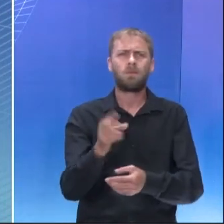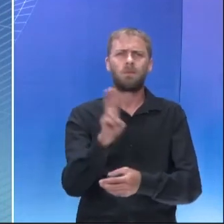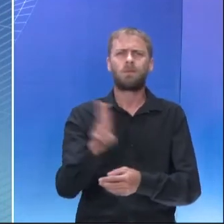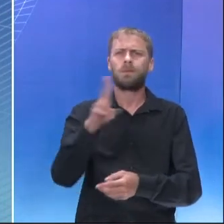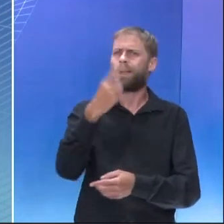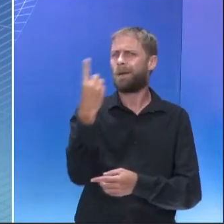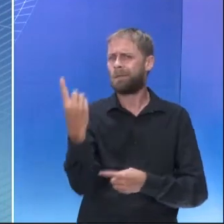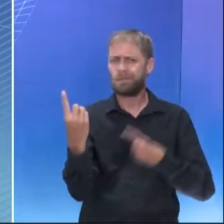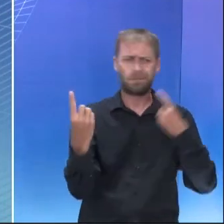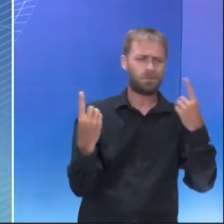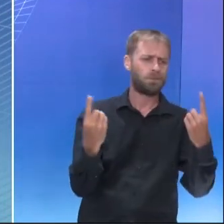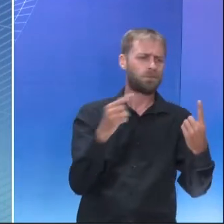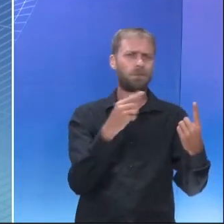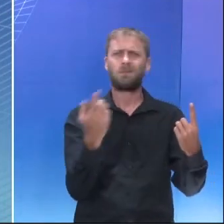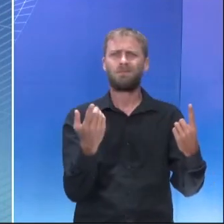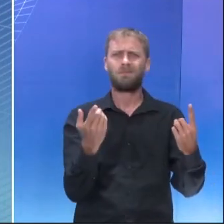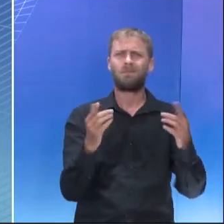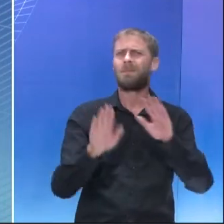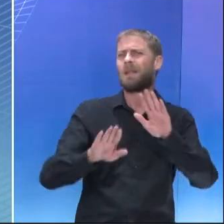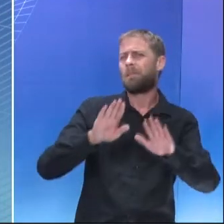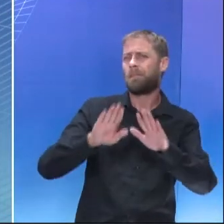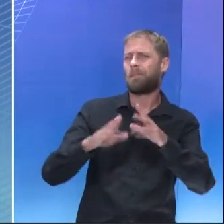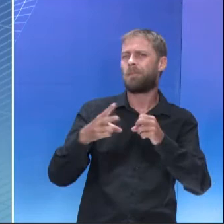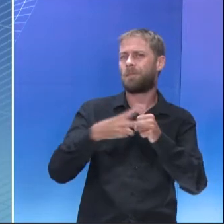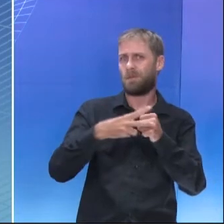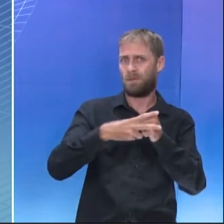quê? Do verbo principal na frase.